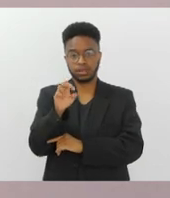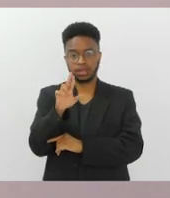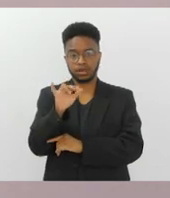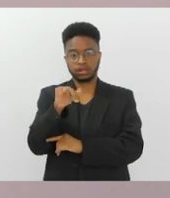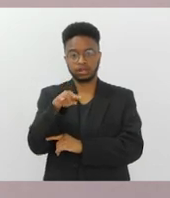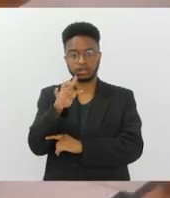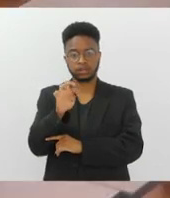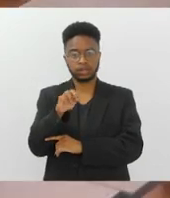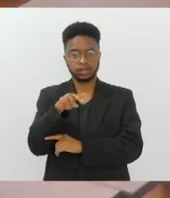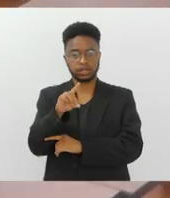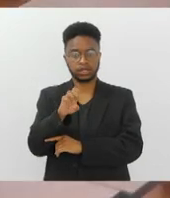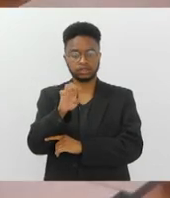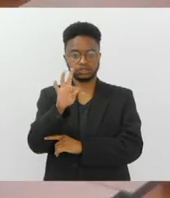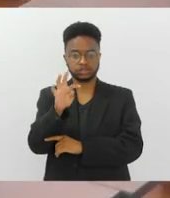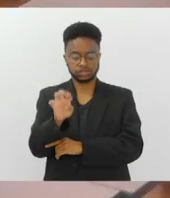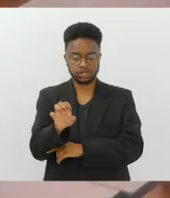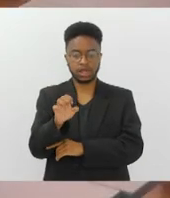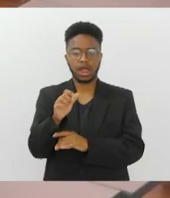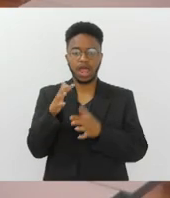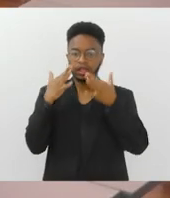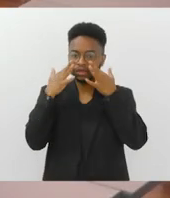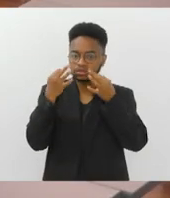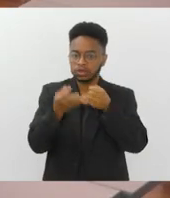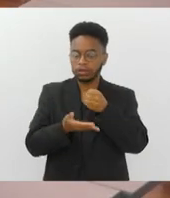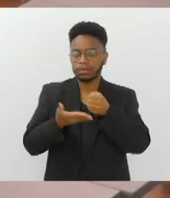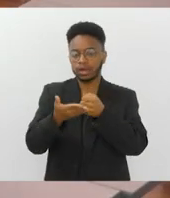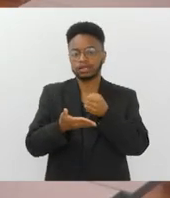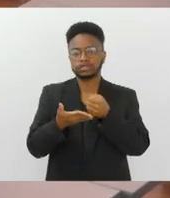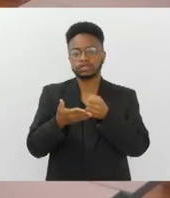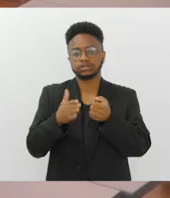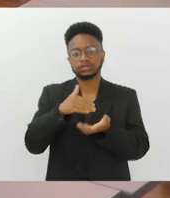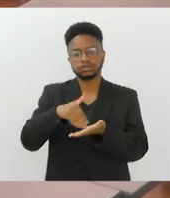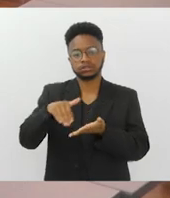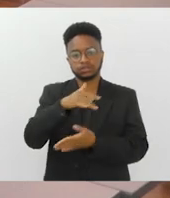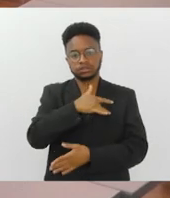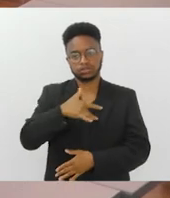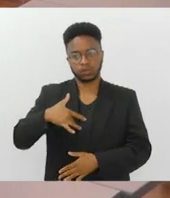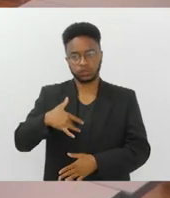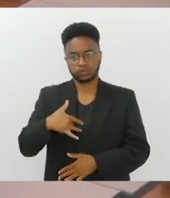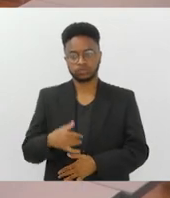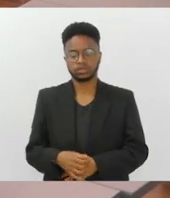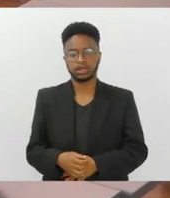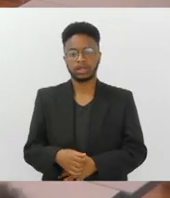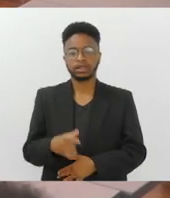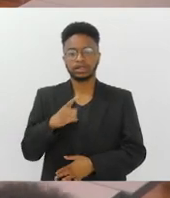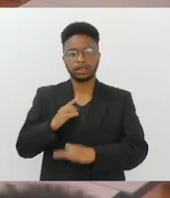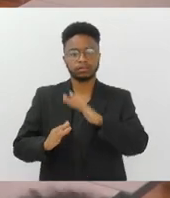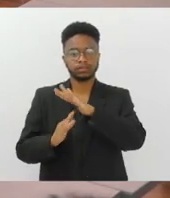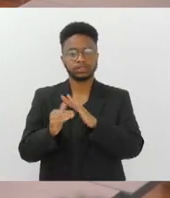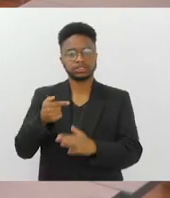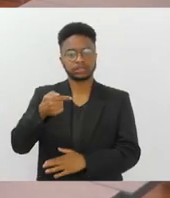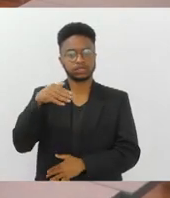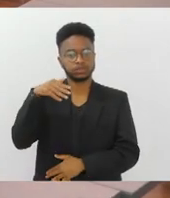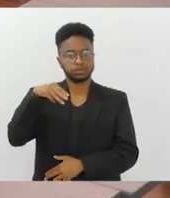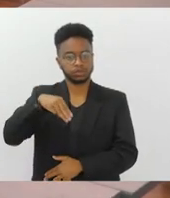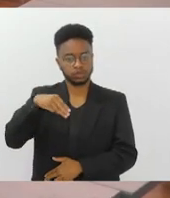Estado de Saúde. Muito obrigada pela sua presença. A senhora dispõe de 7 minutos. Boa tarde. Acho que...